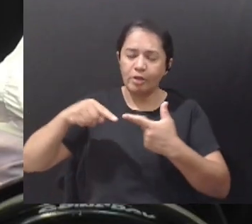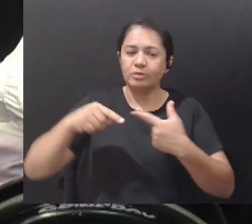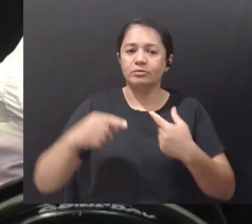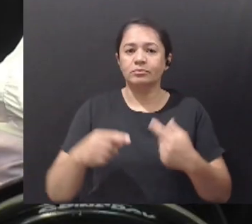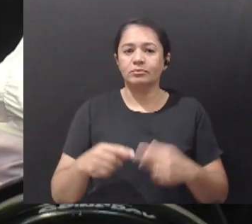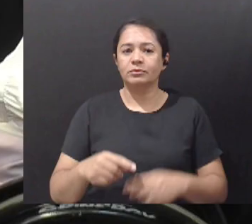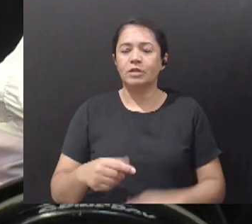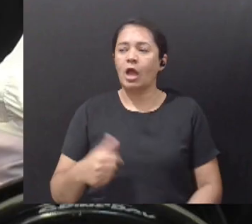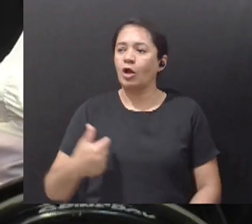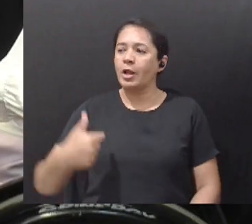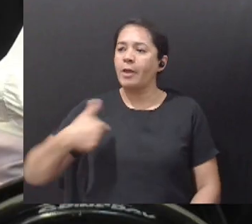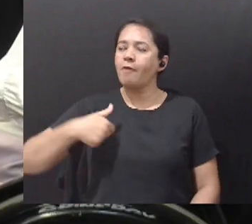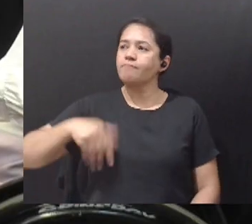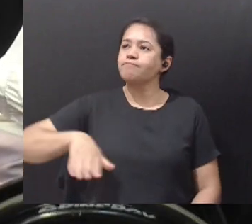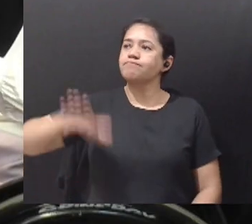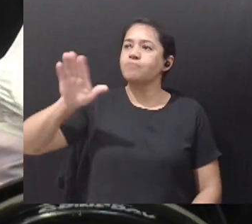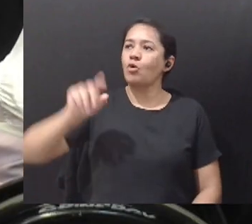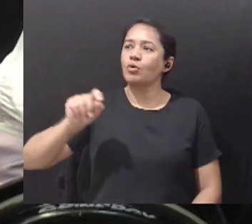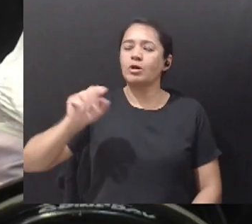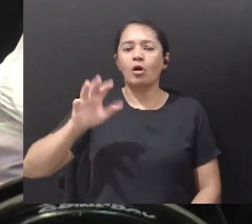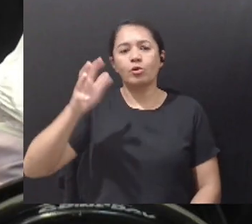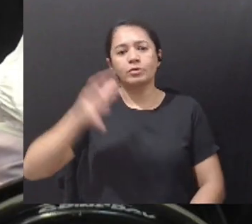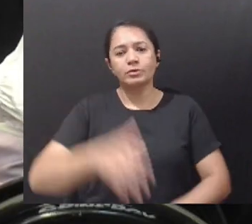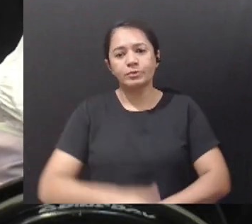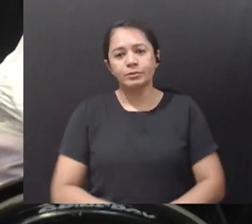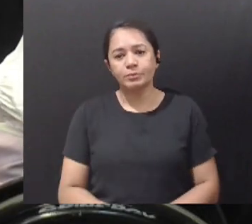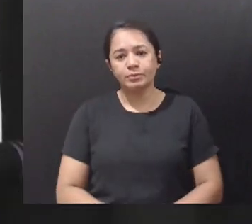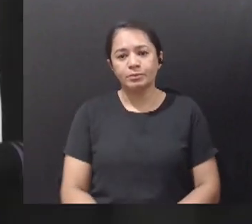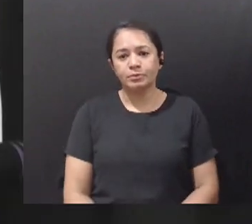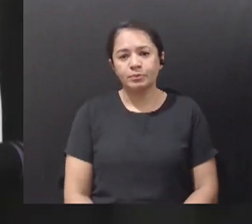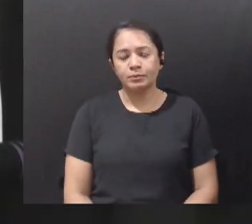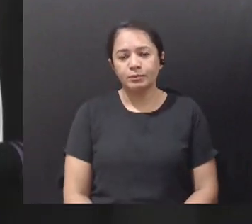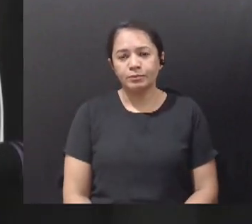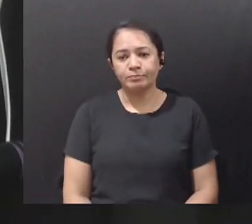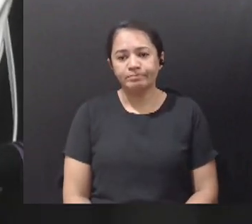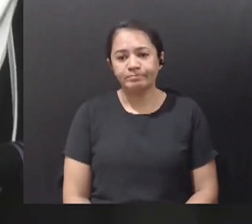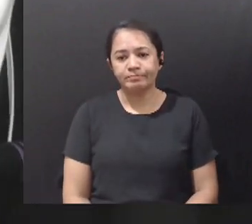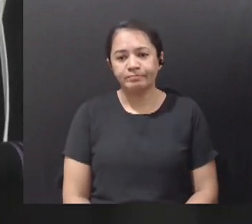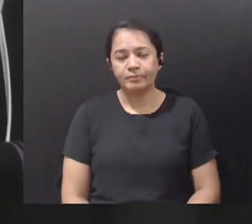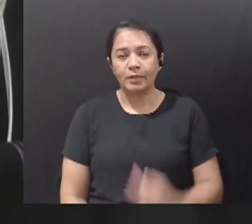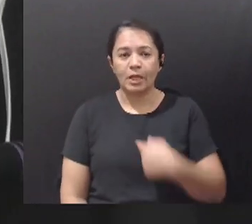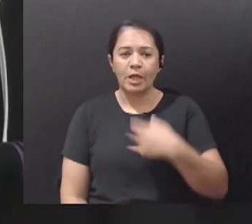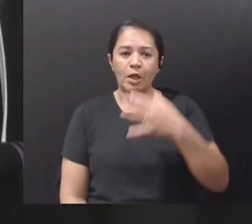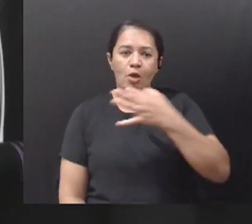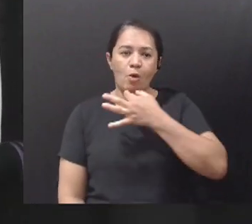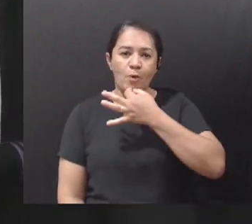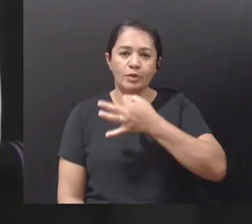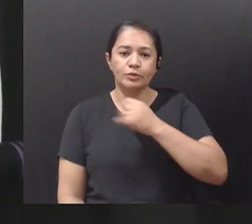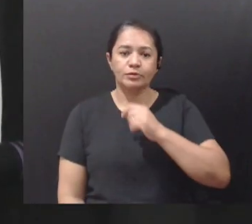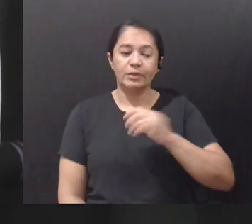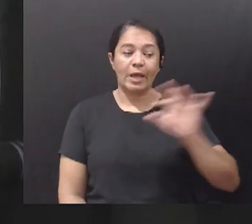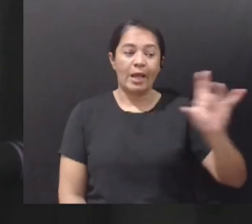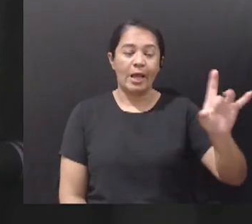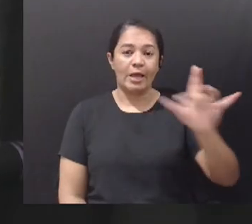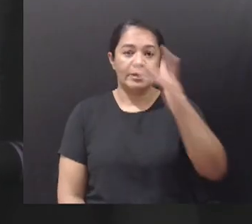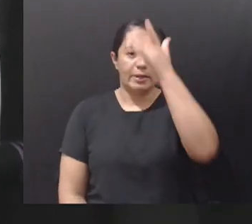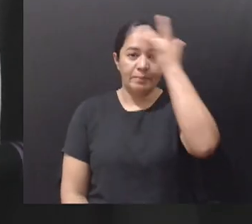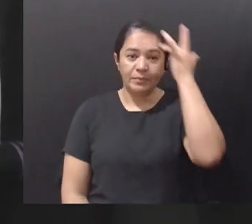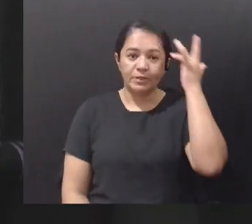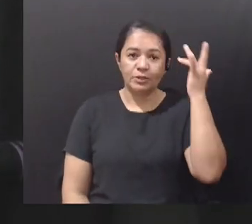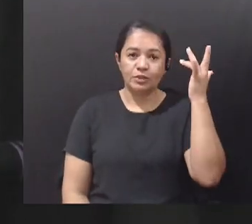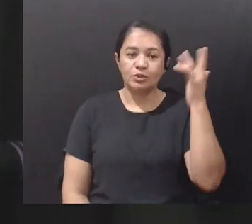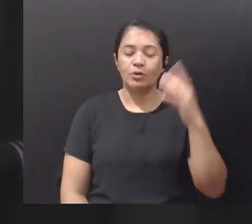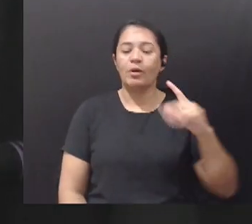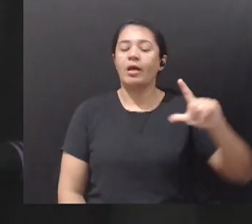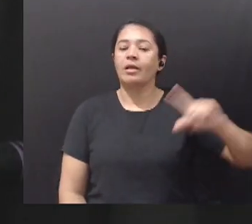que aconteceu naquela época? Na verdade, Mina, eu penso que cada um na vida tem uma missão que às vezes a gente até desconhece. Aliás, muitas